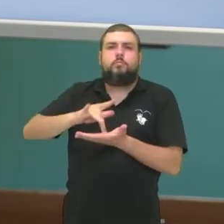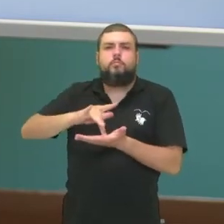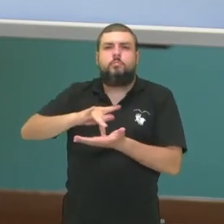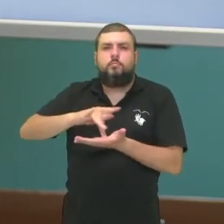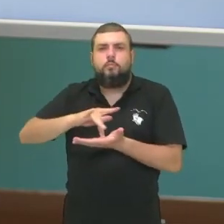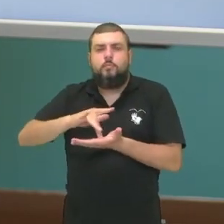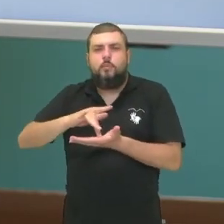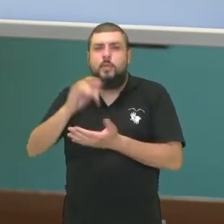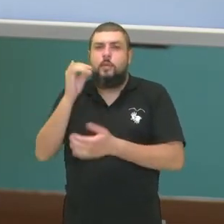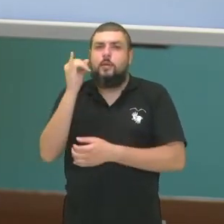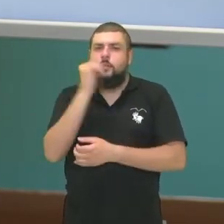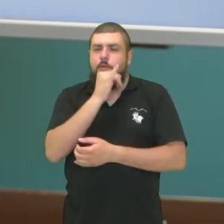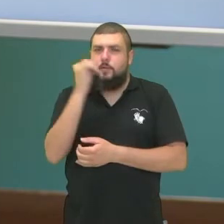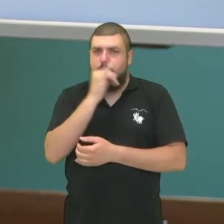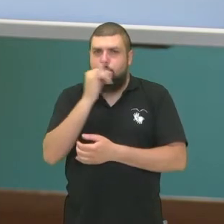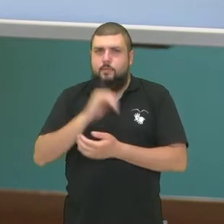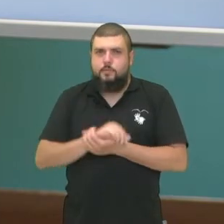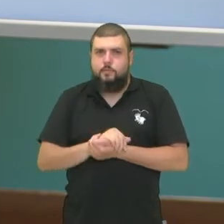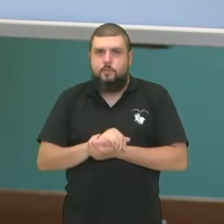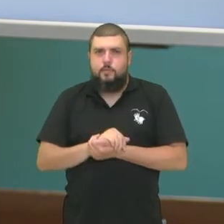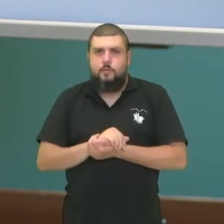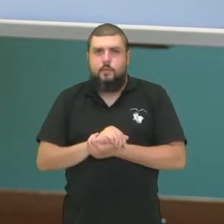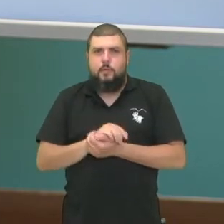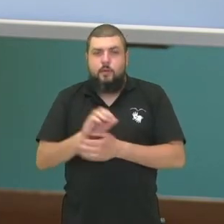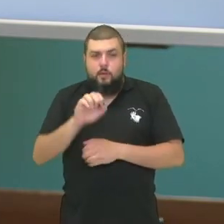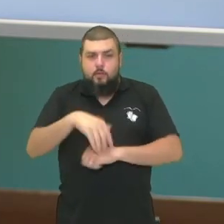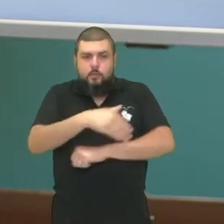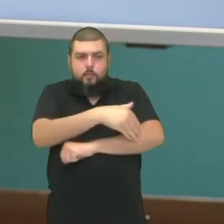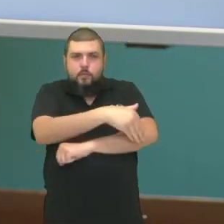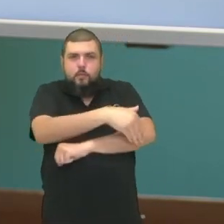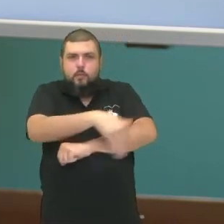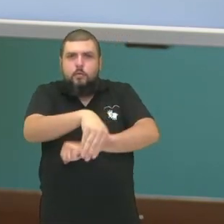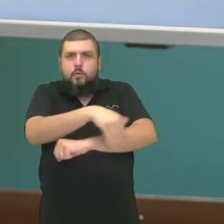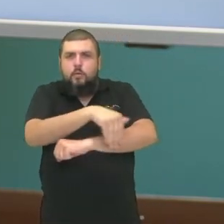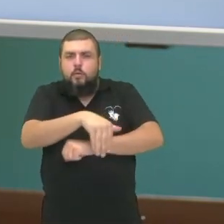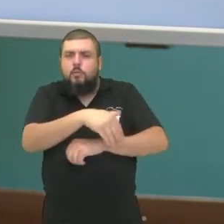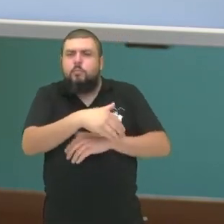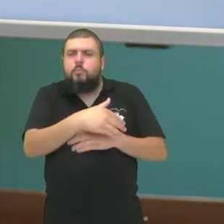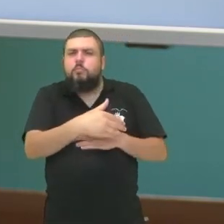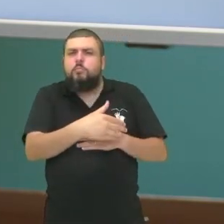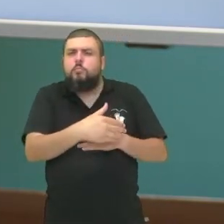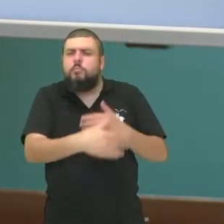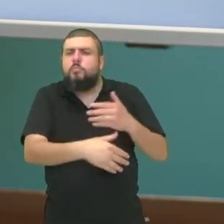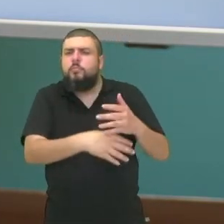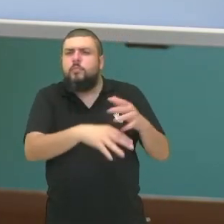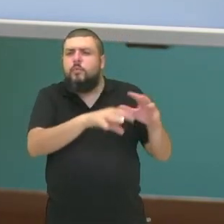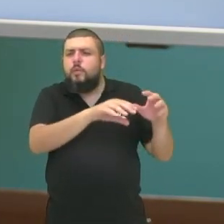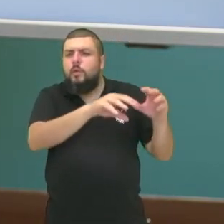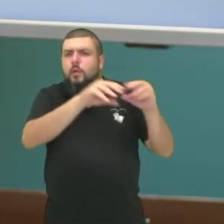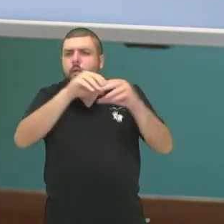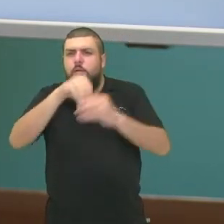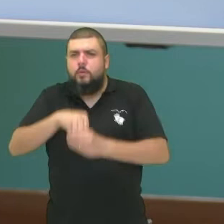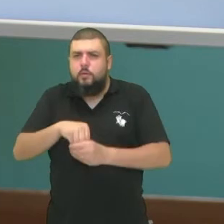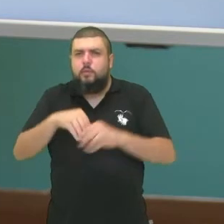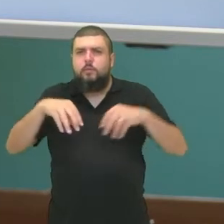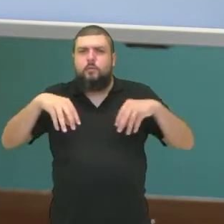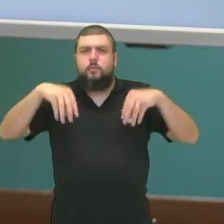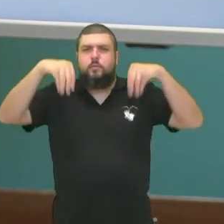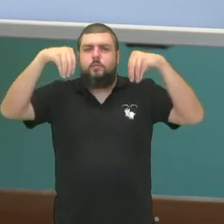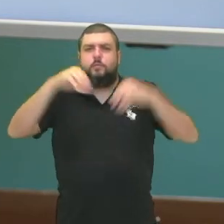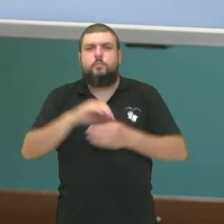dos grandes bailes de rua e que ficou conhecido como balletto. No século XVII, o